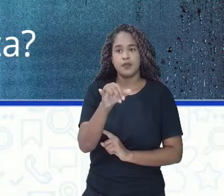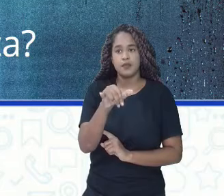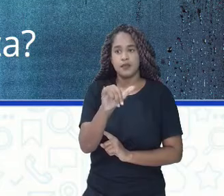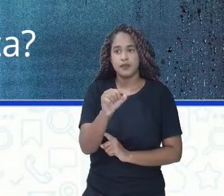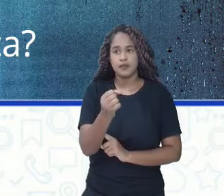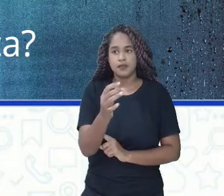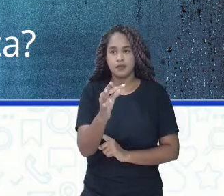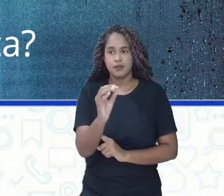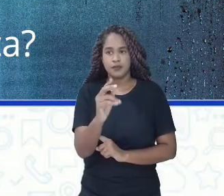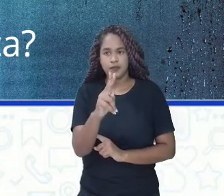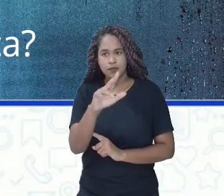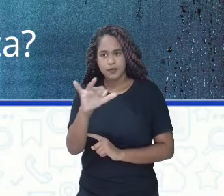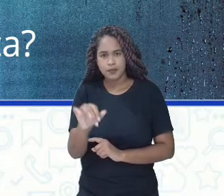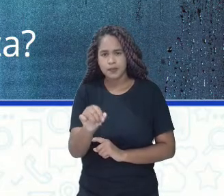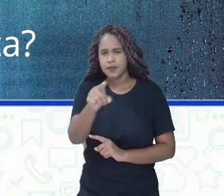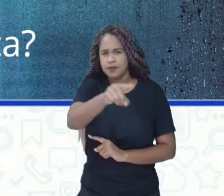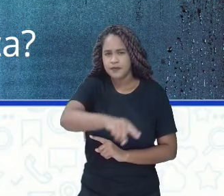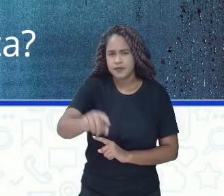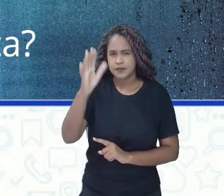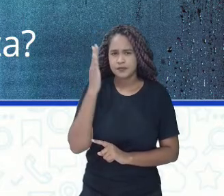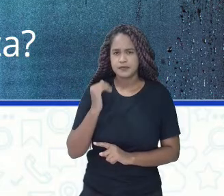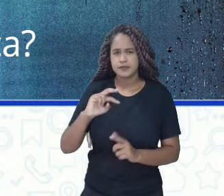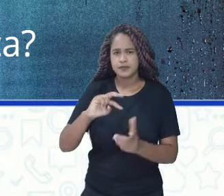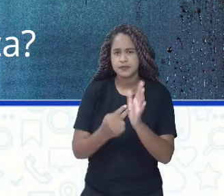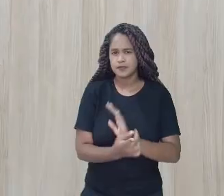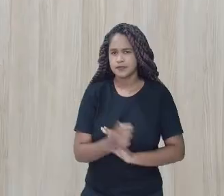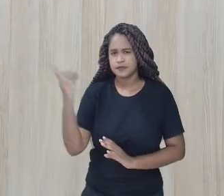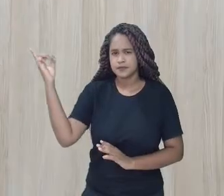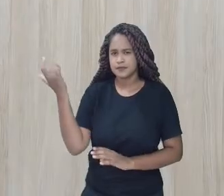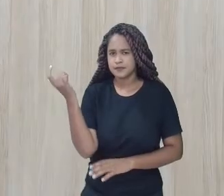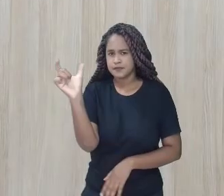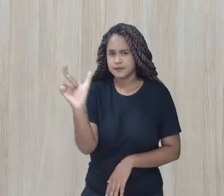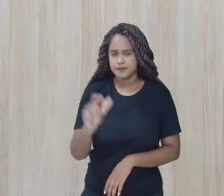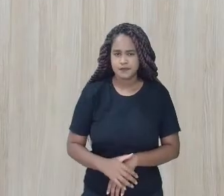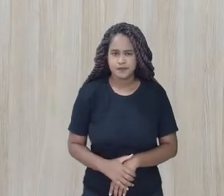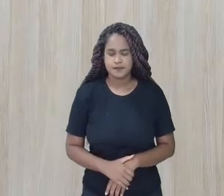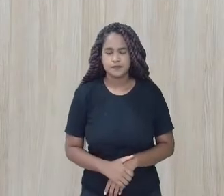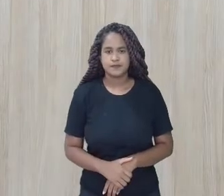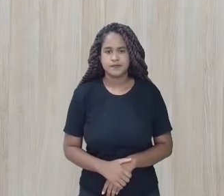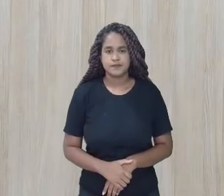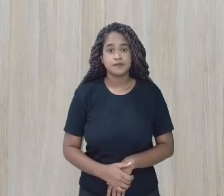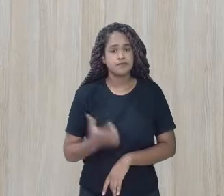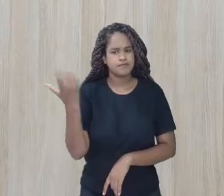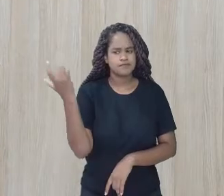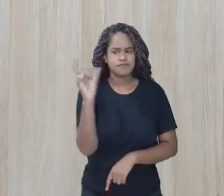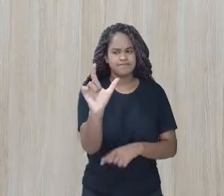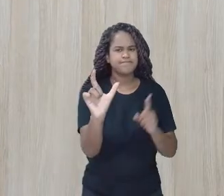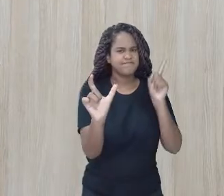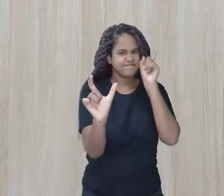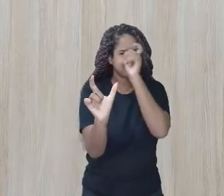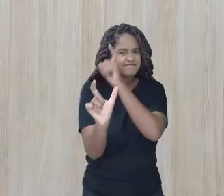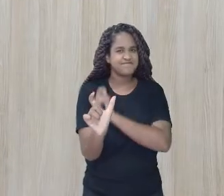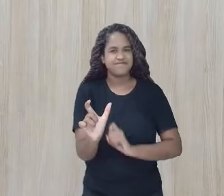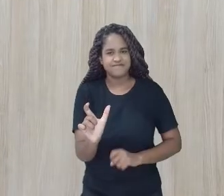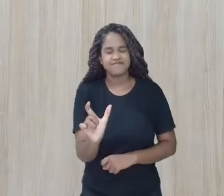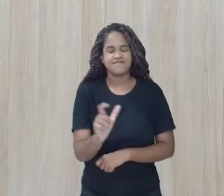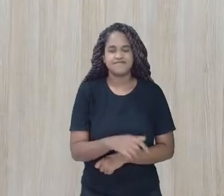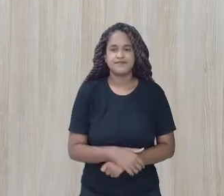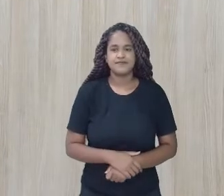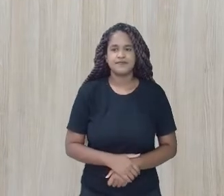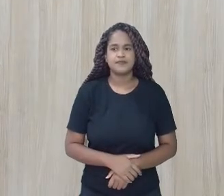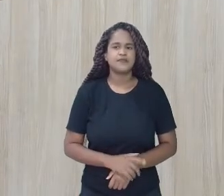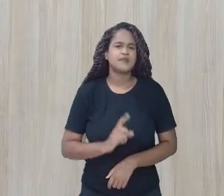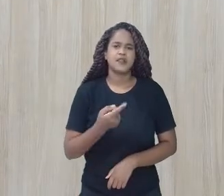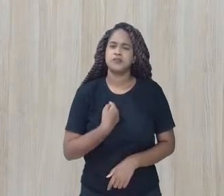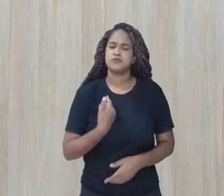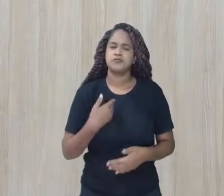de casa saberia me dizer o que é uma distopia? É uma palavra difícil, aparentemente difícil, né? E que a gente